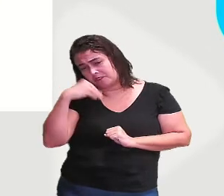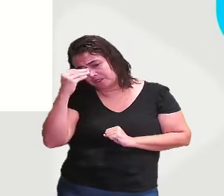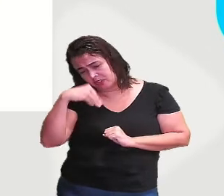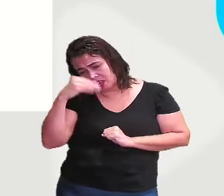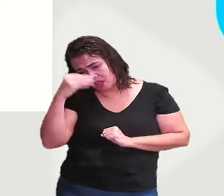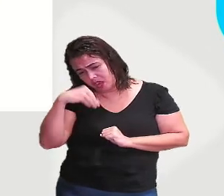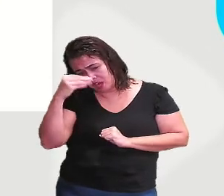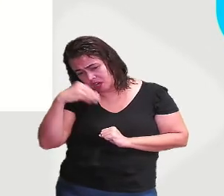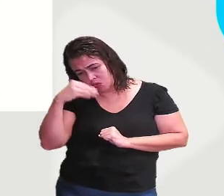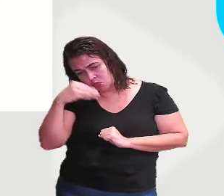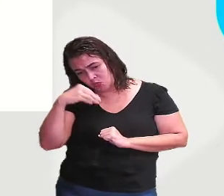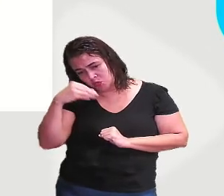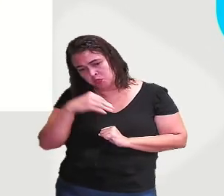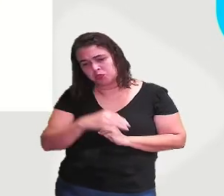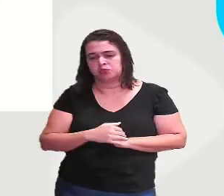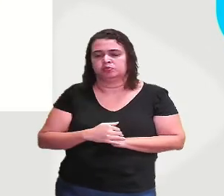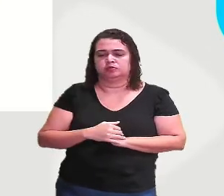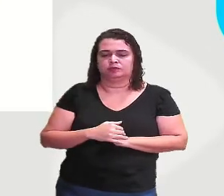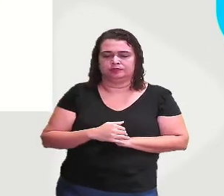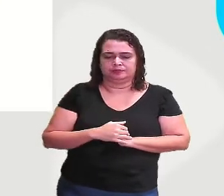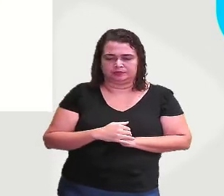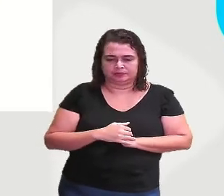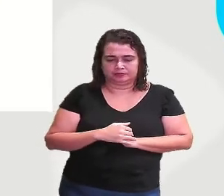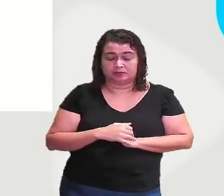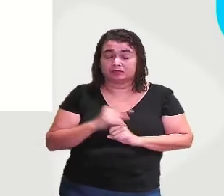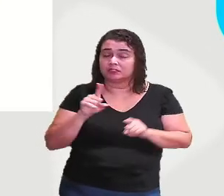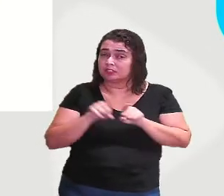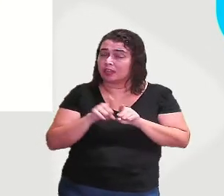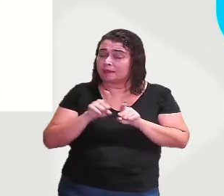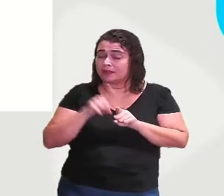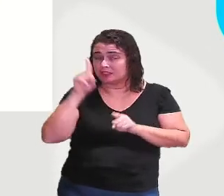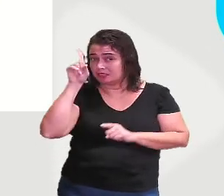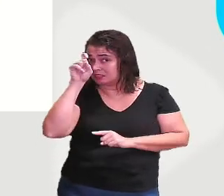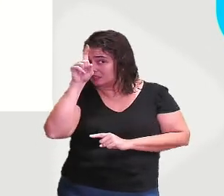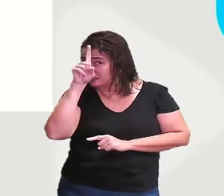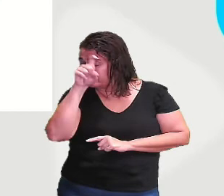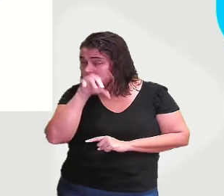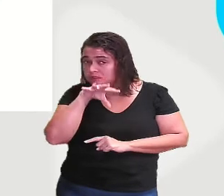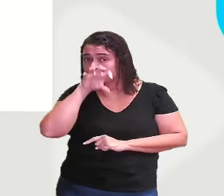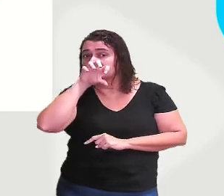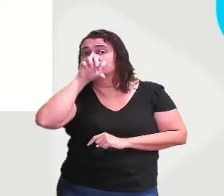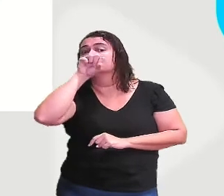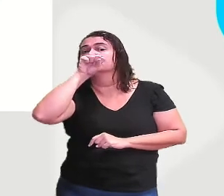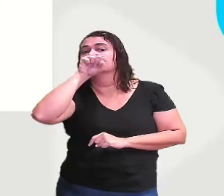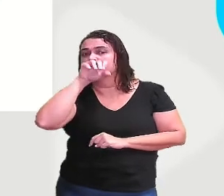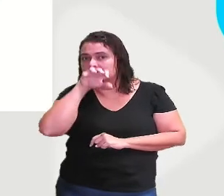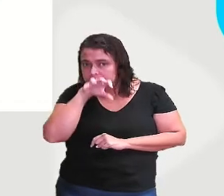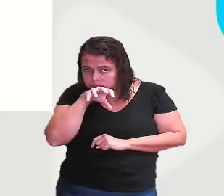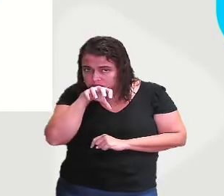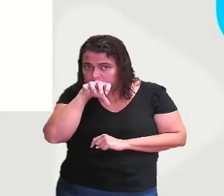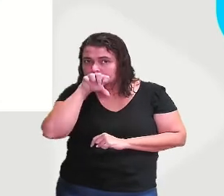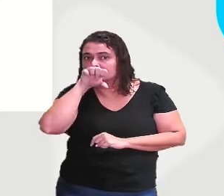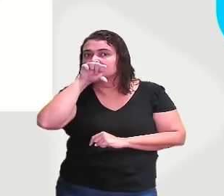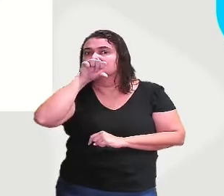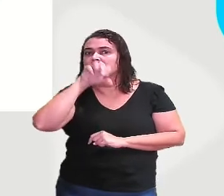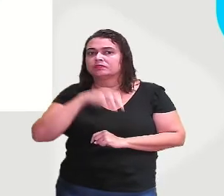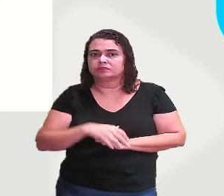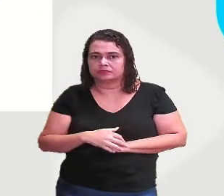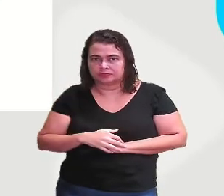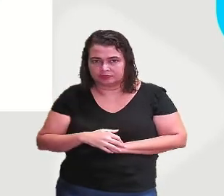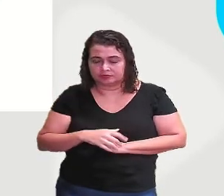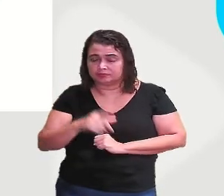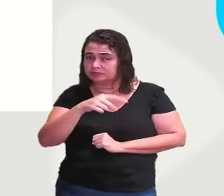nessas informações. Anota aí, deixa isso devidamente. Printa se for preciso essa tela, mas guarda. E você tem que ser um